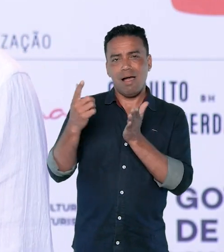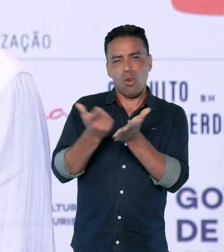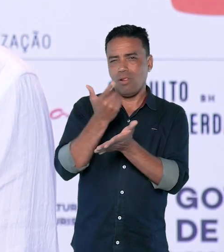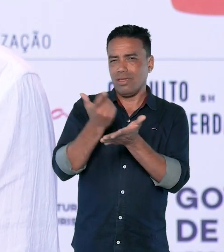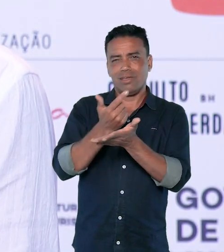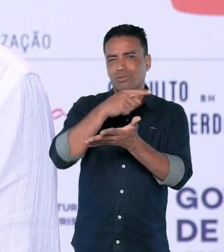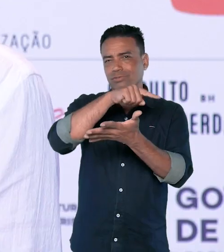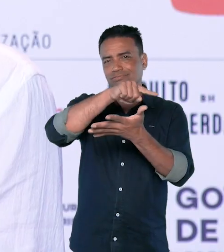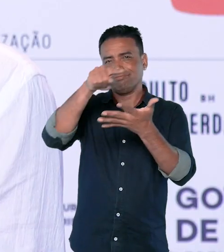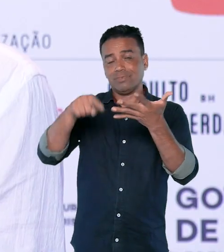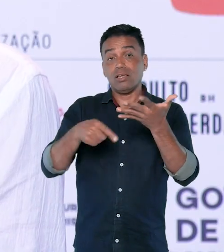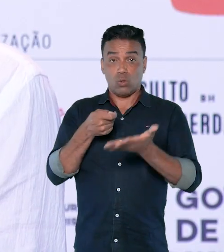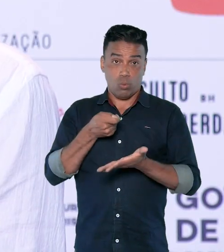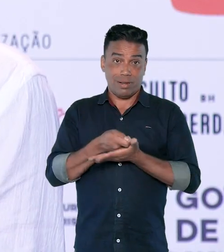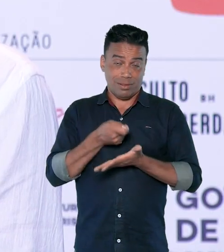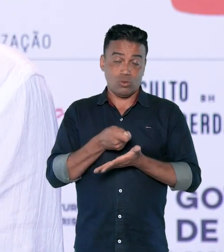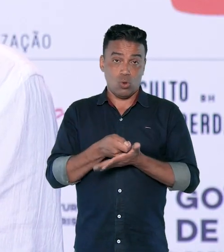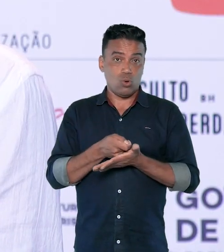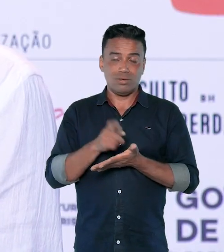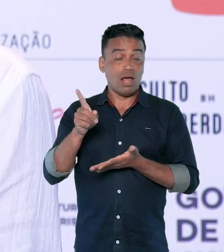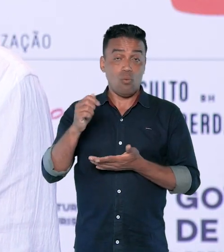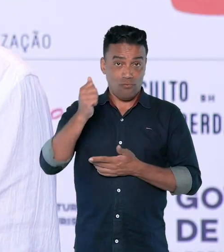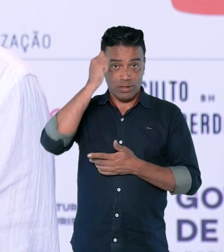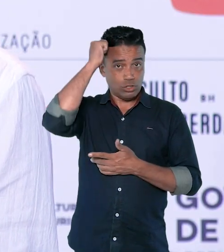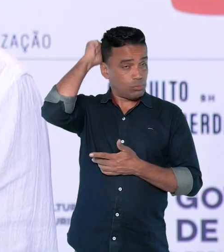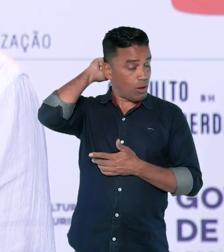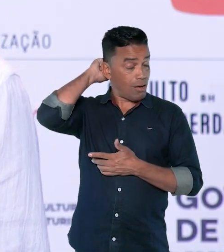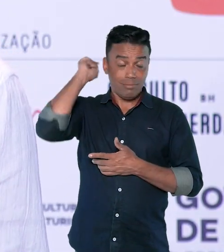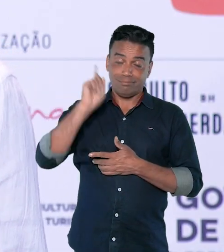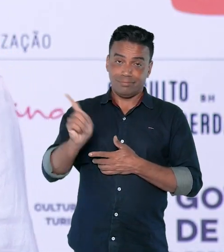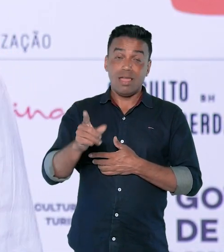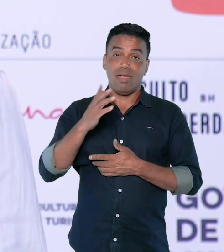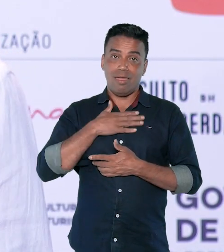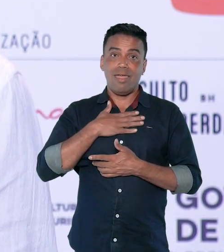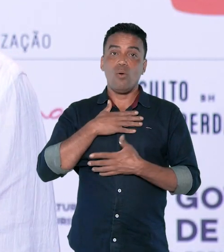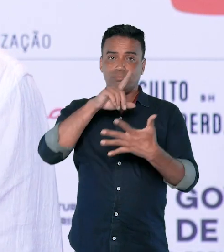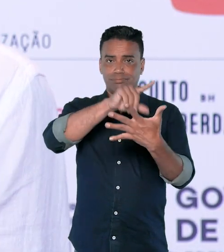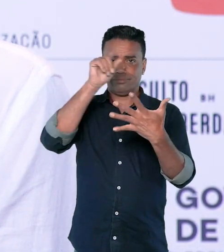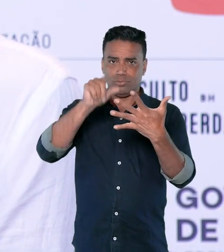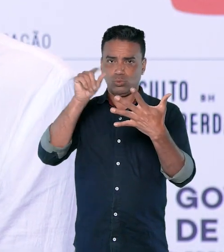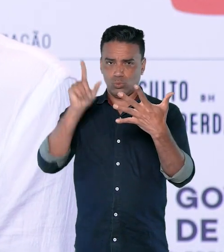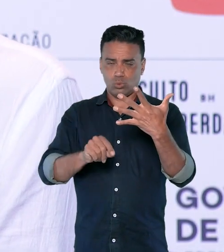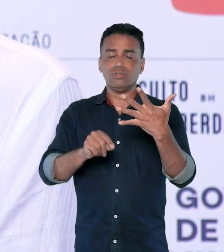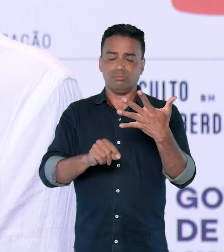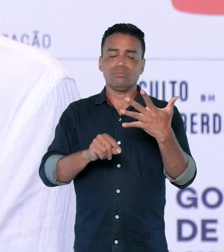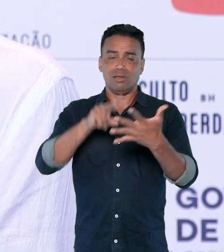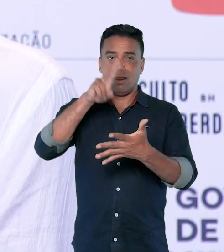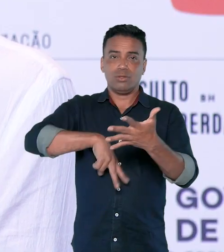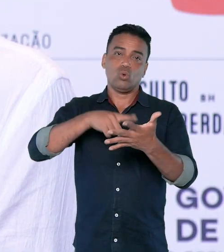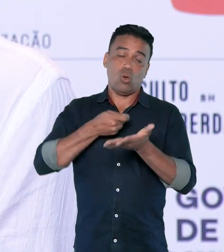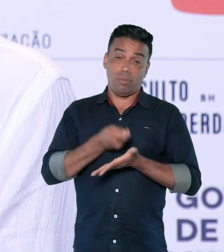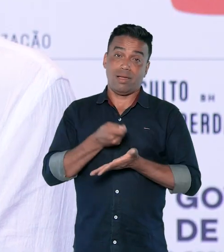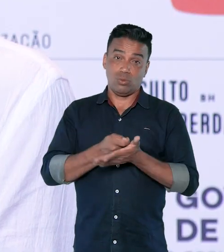livros, leituras obrigatórias, não das do vestibular, mas as que eu defini ali como leituras